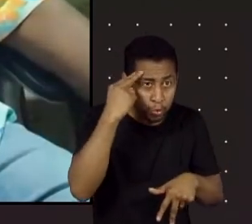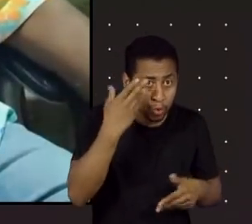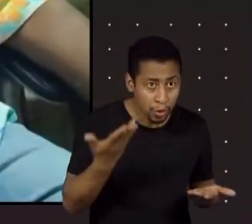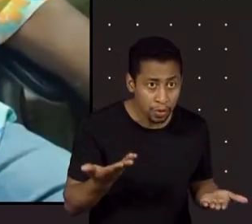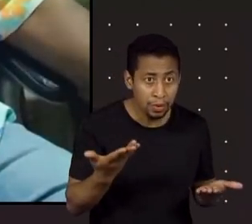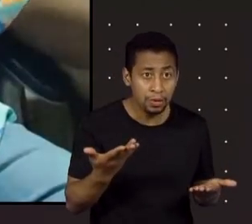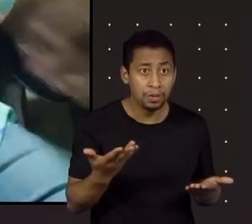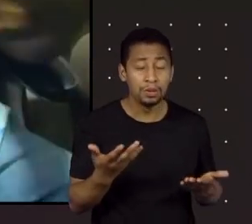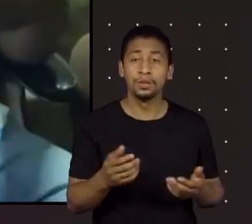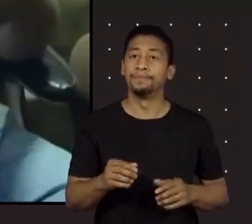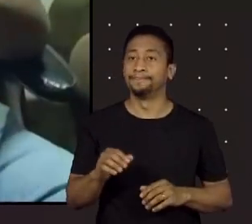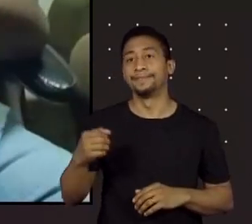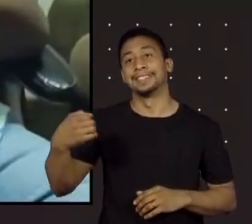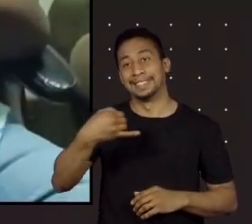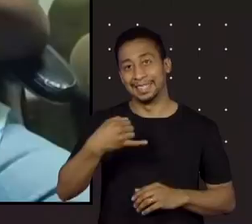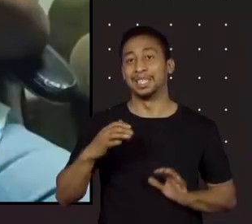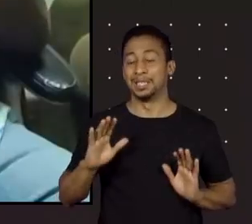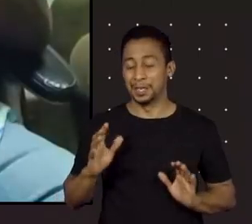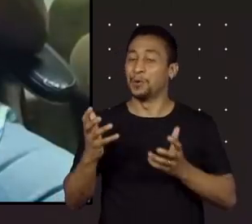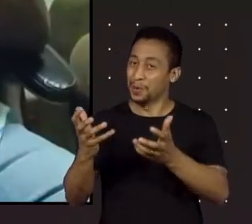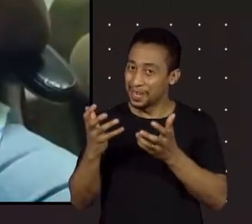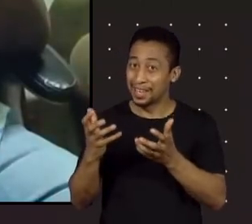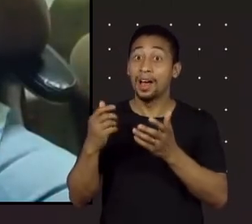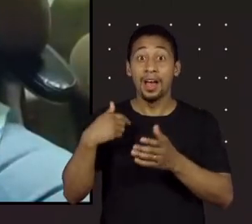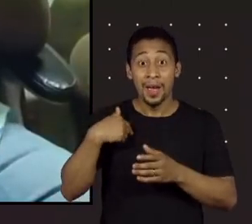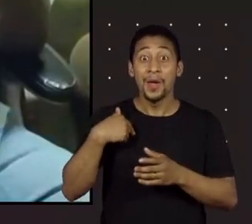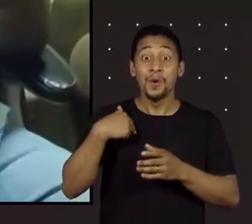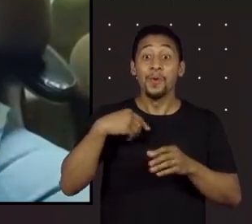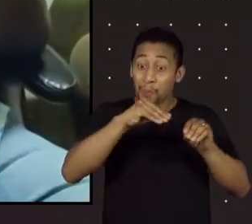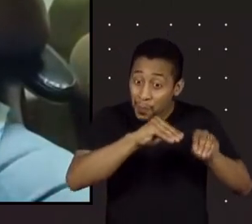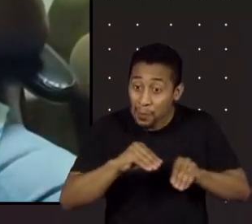paraquedista. Na verdade, eu vim mais para o Rio, porque só